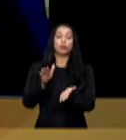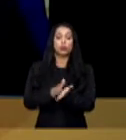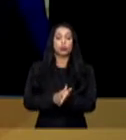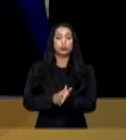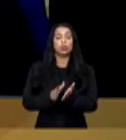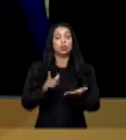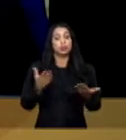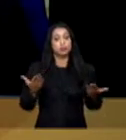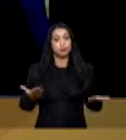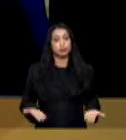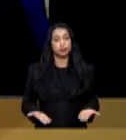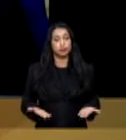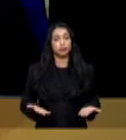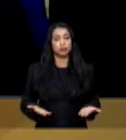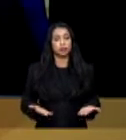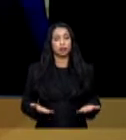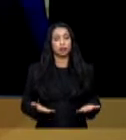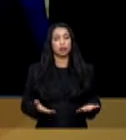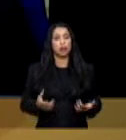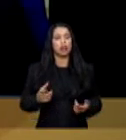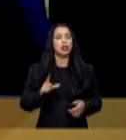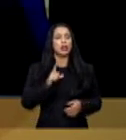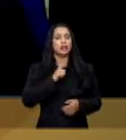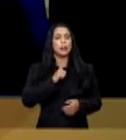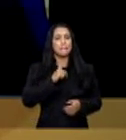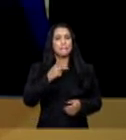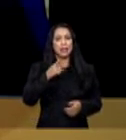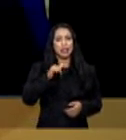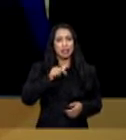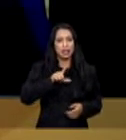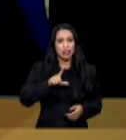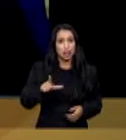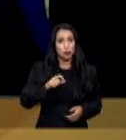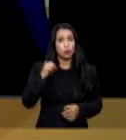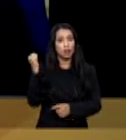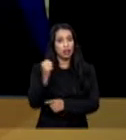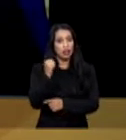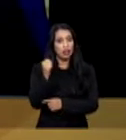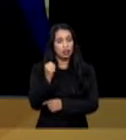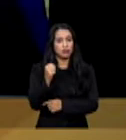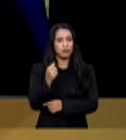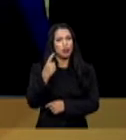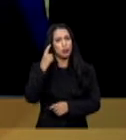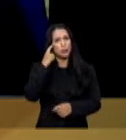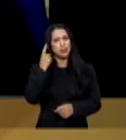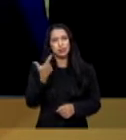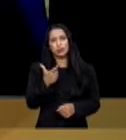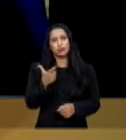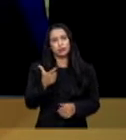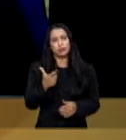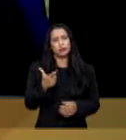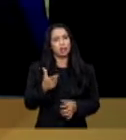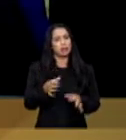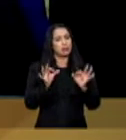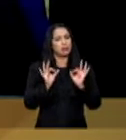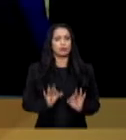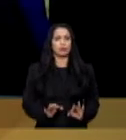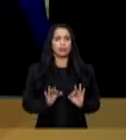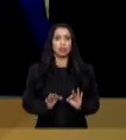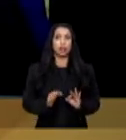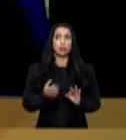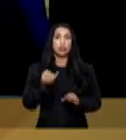elevada ante tipos penais gravíssimos e, por isso, desproporcional,